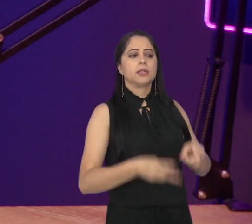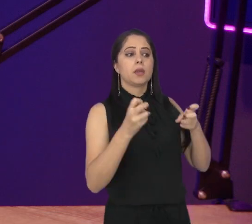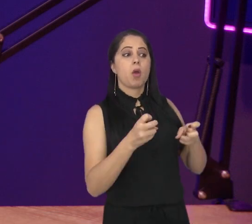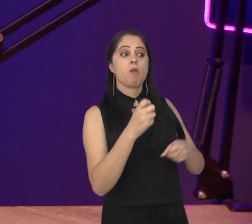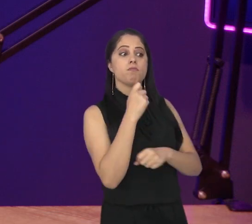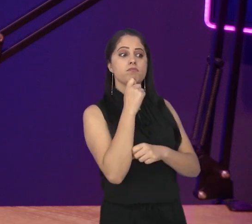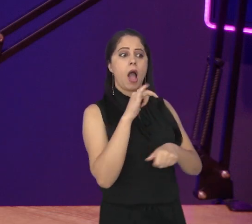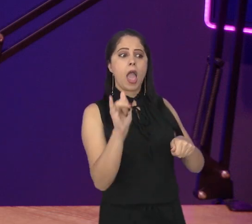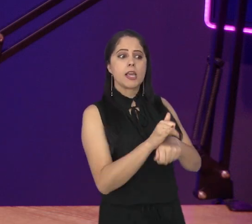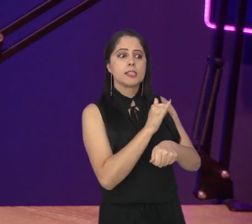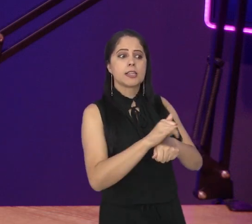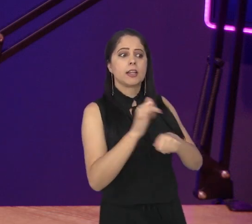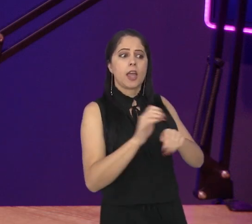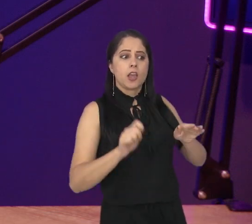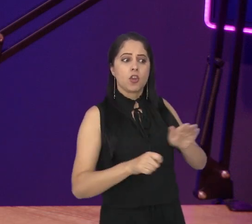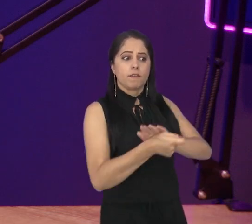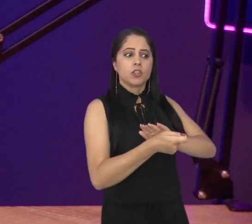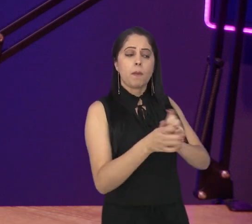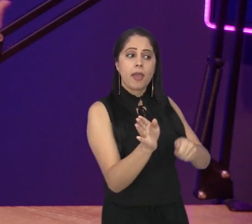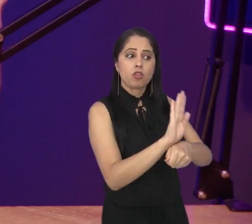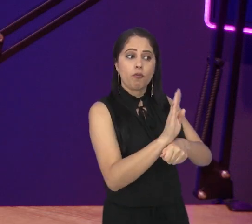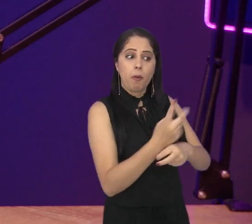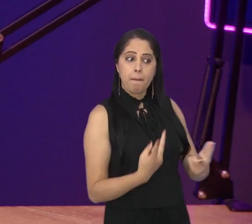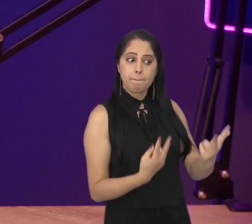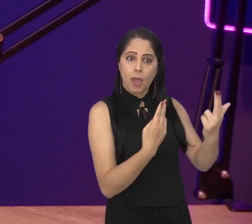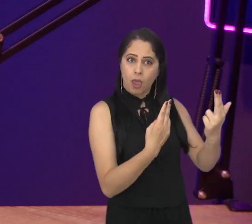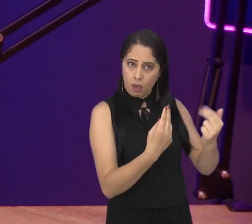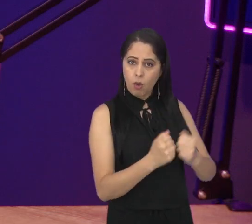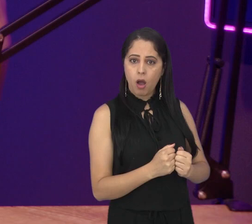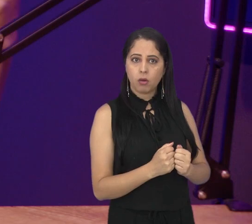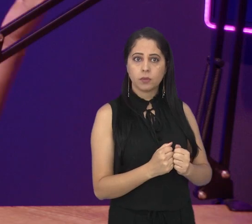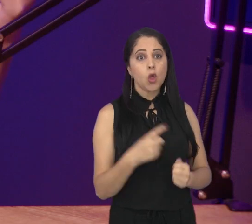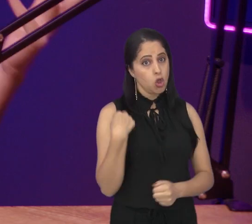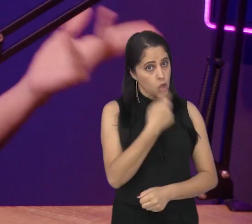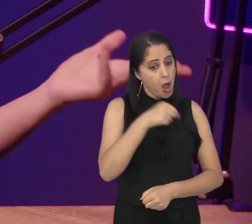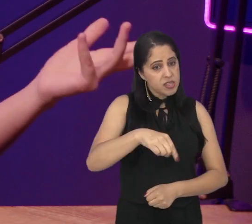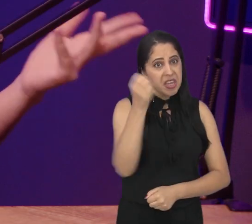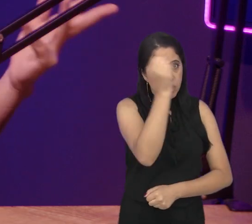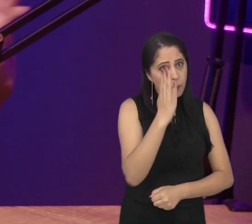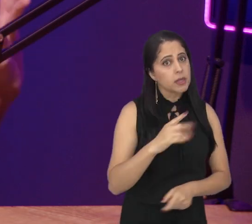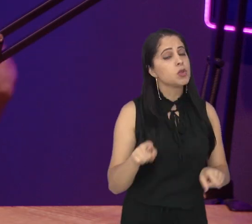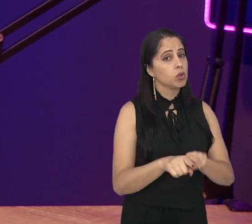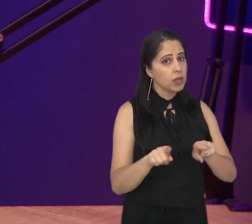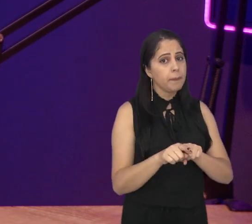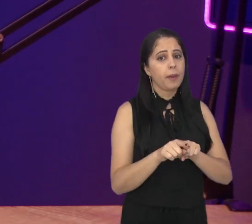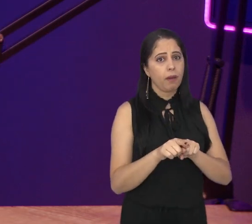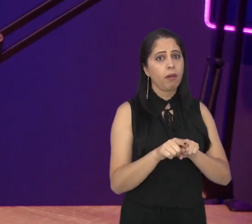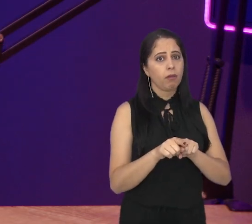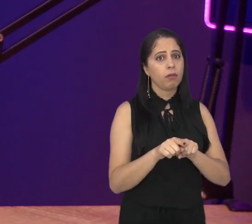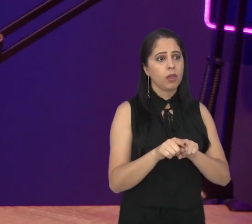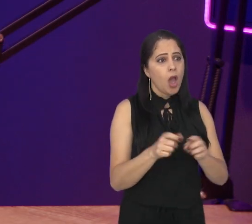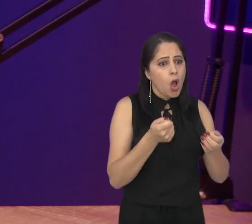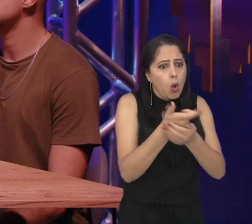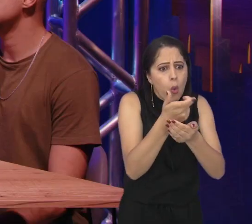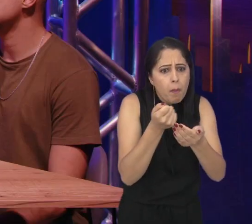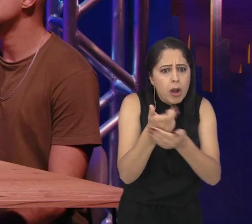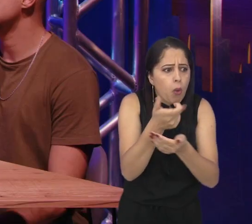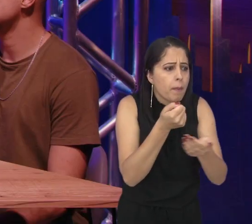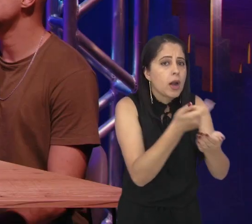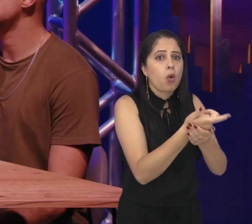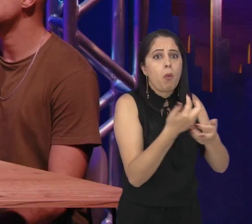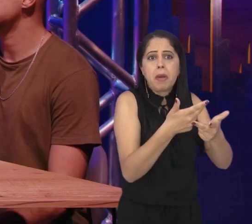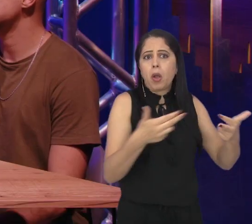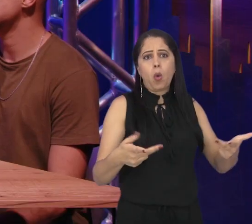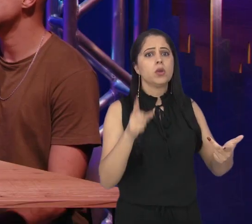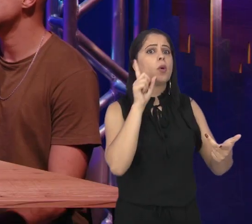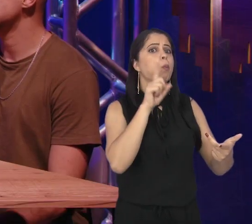por exemplo. E a gente mesmo pode falar disso, né? O quanto da cultura norte-americana a gente não consome. Então, a partir daí, na